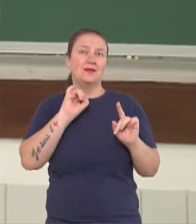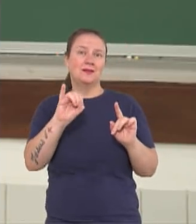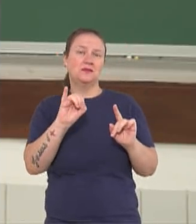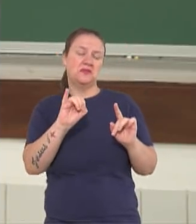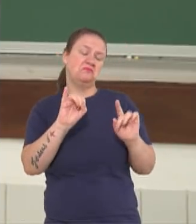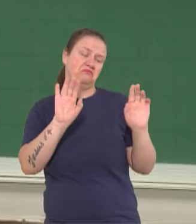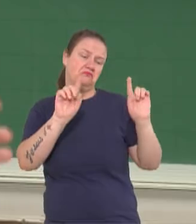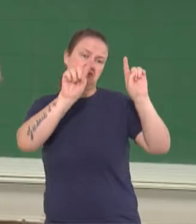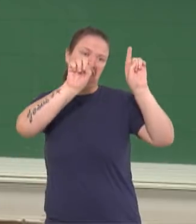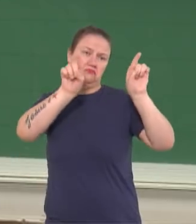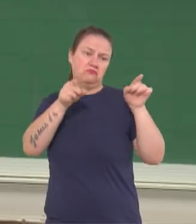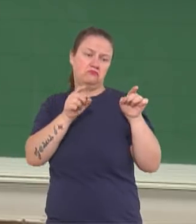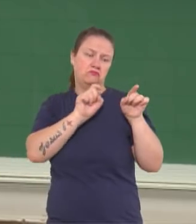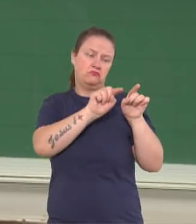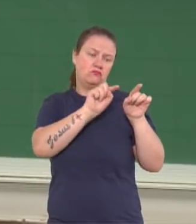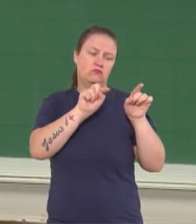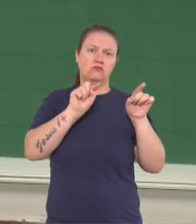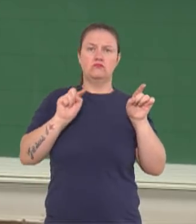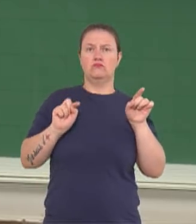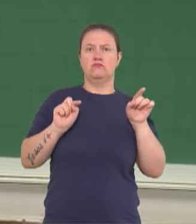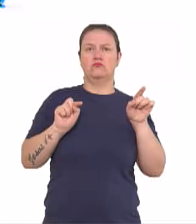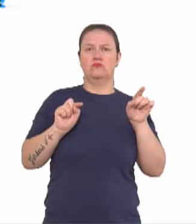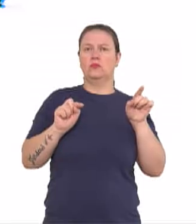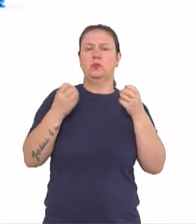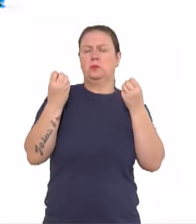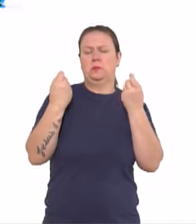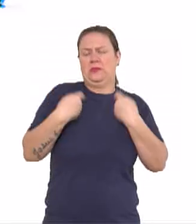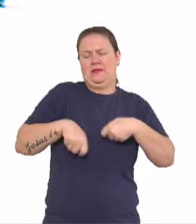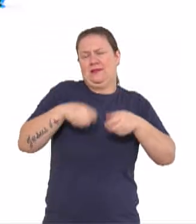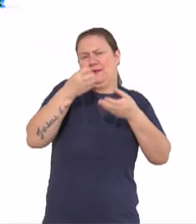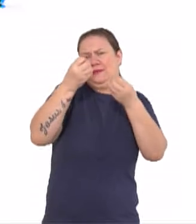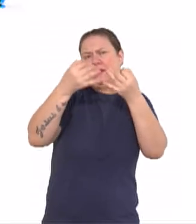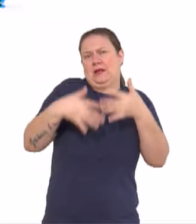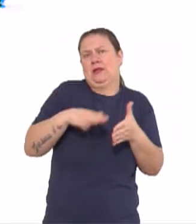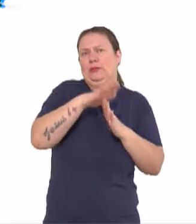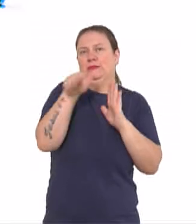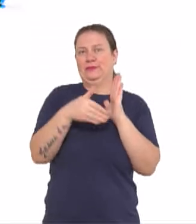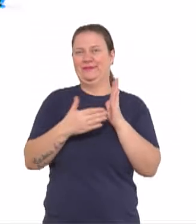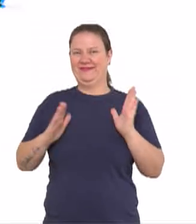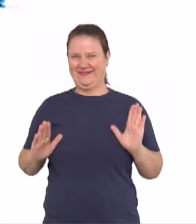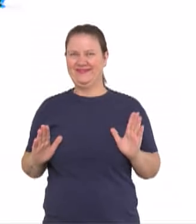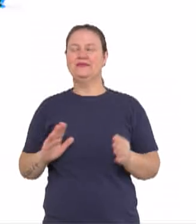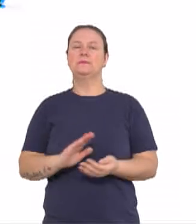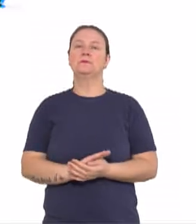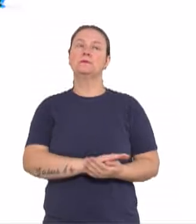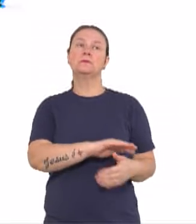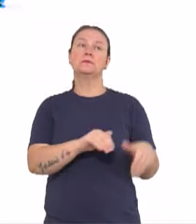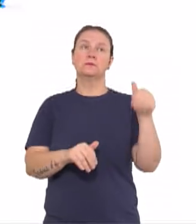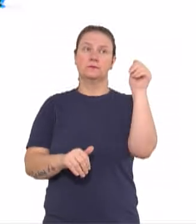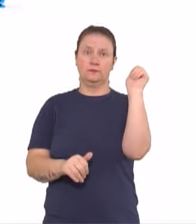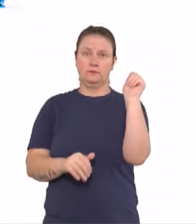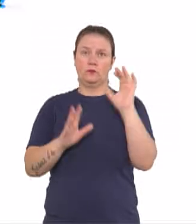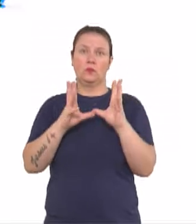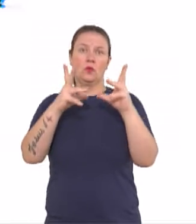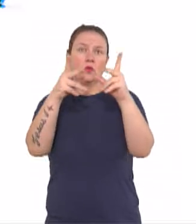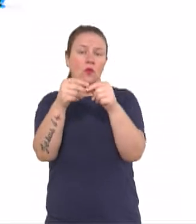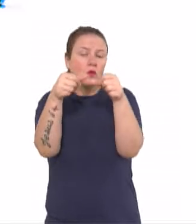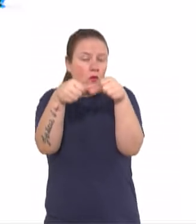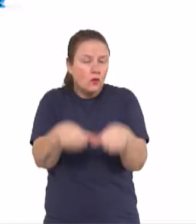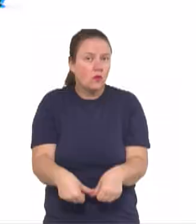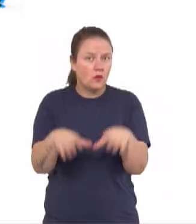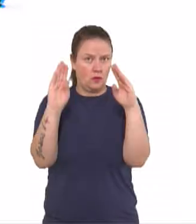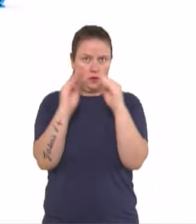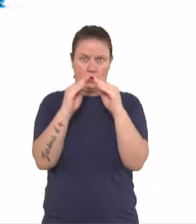texto, eu coloco, abre parênteses, reticências. Alternativa A. Para que todos fiquem em casa, será que plano